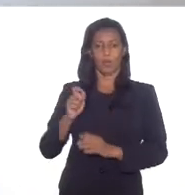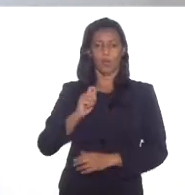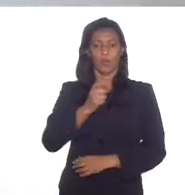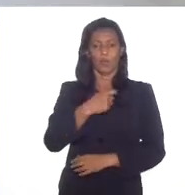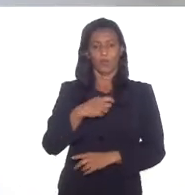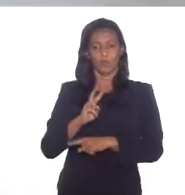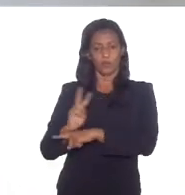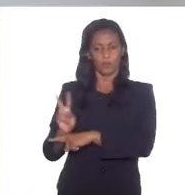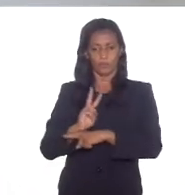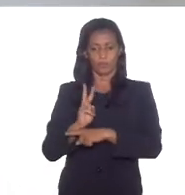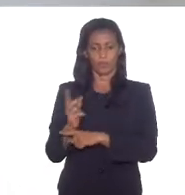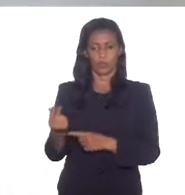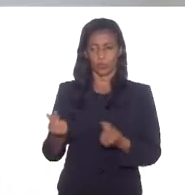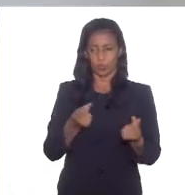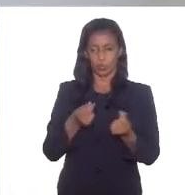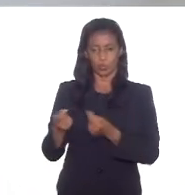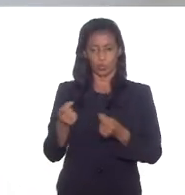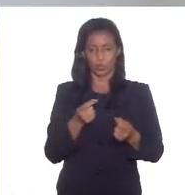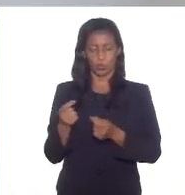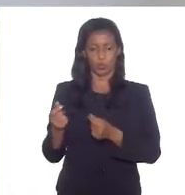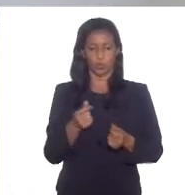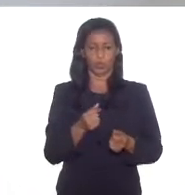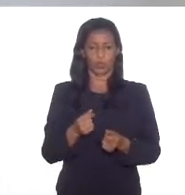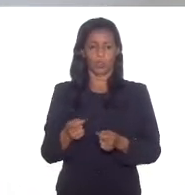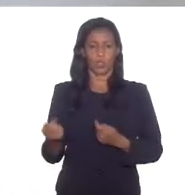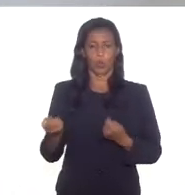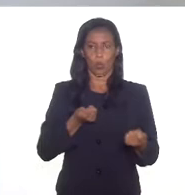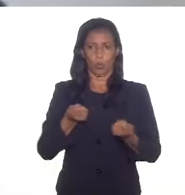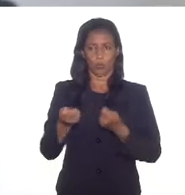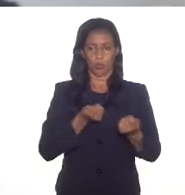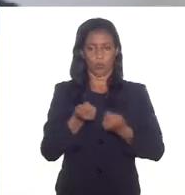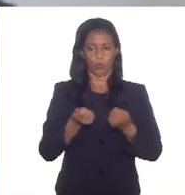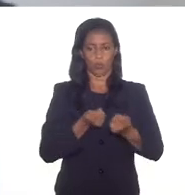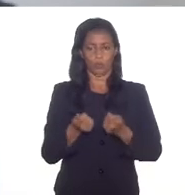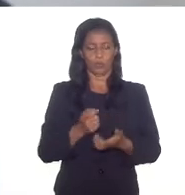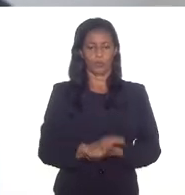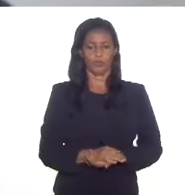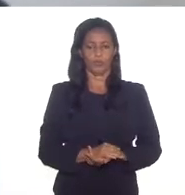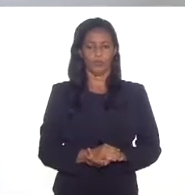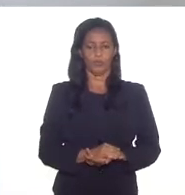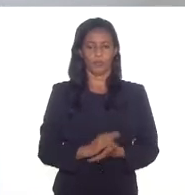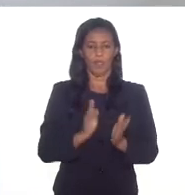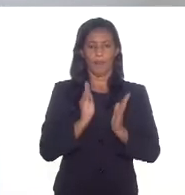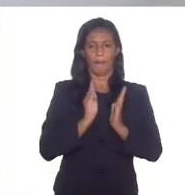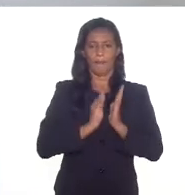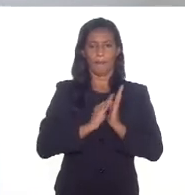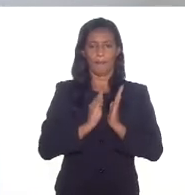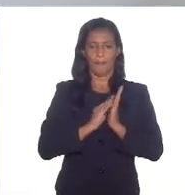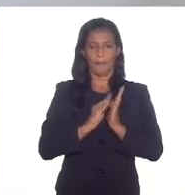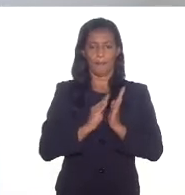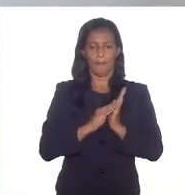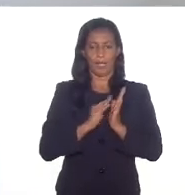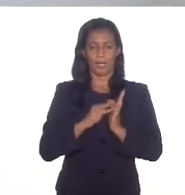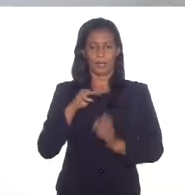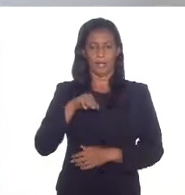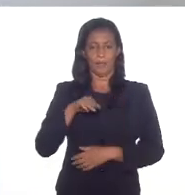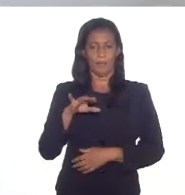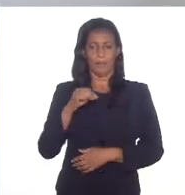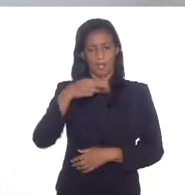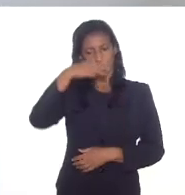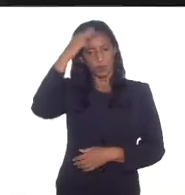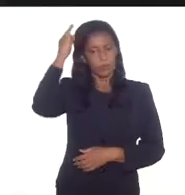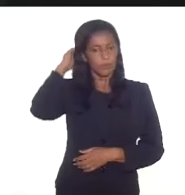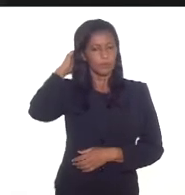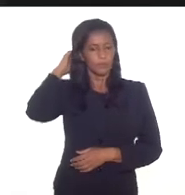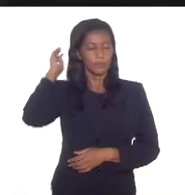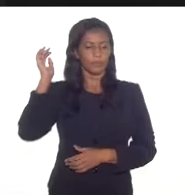estaduais, de Orçamento, Finanças, Fiscalização Financeira e Controle. Para emitir parecer pela Comissão de Constituição e Justiça, deputado Márcio Pacheco.